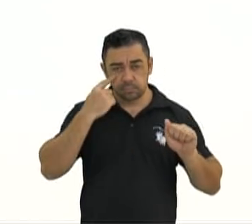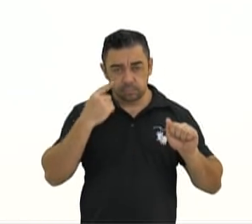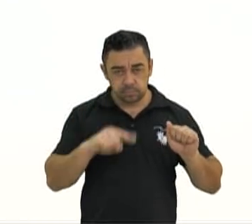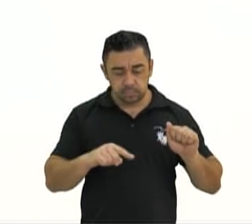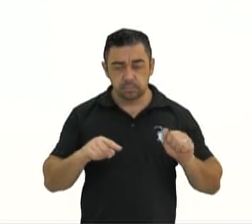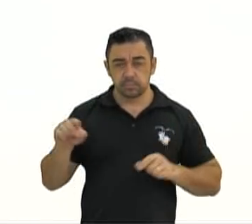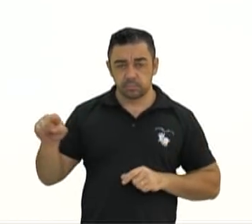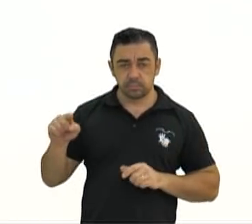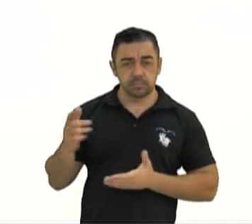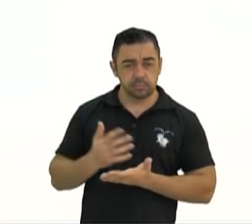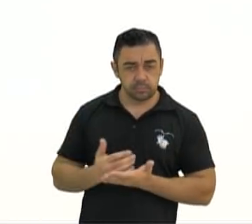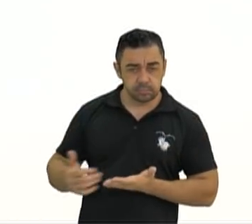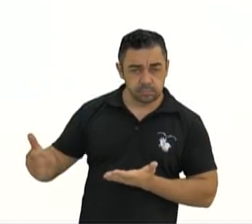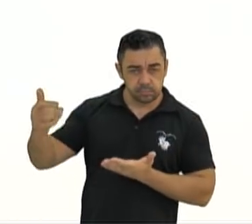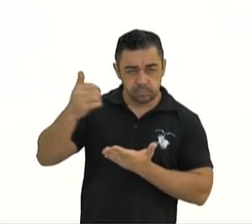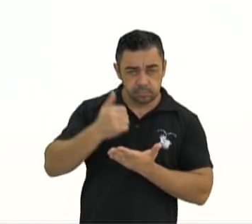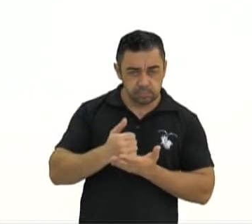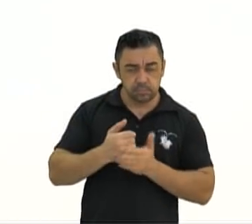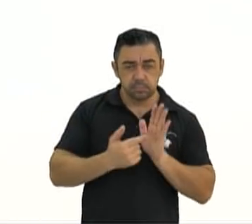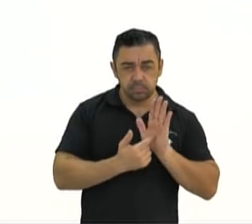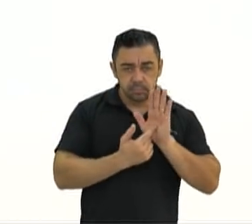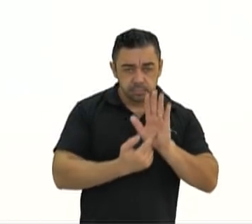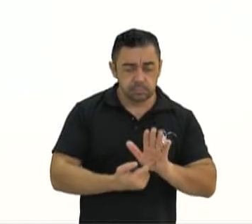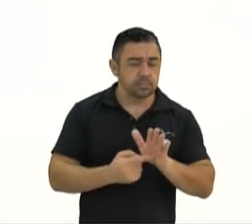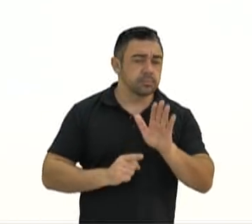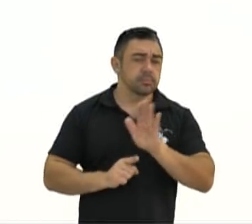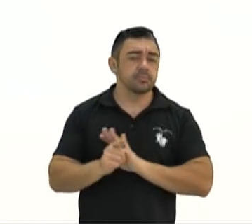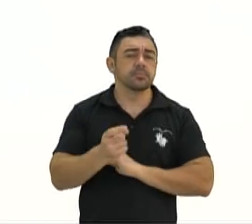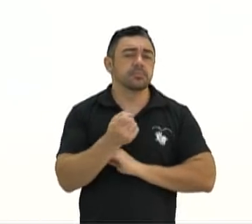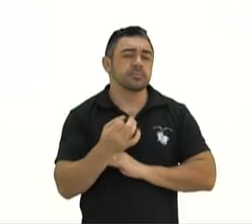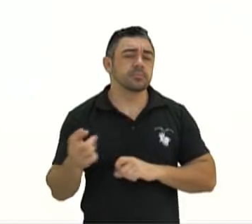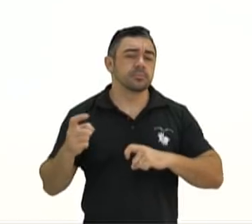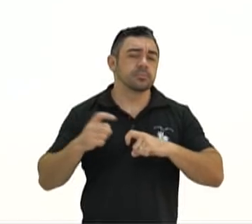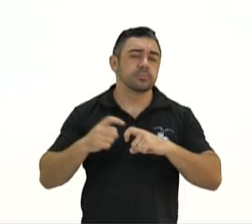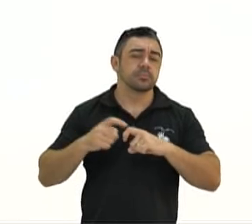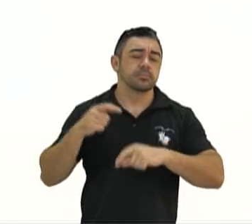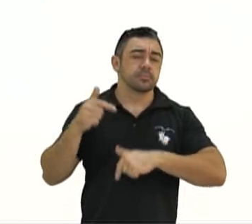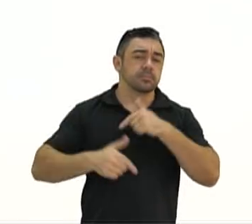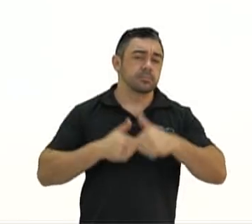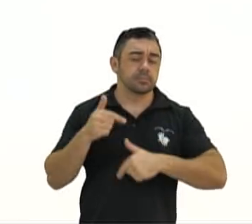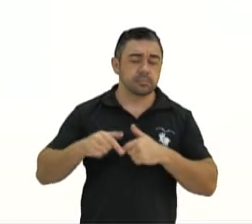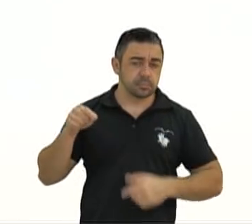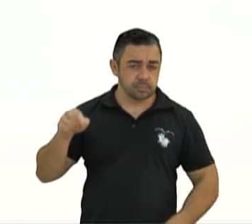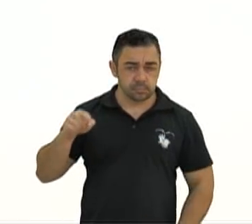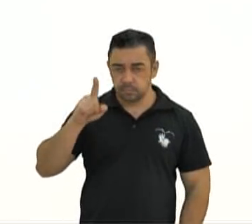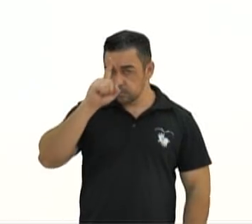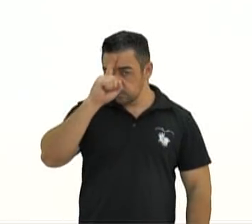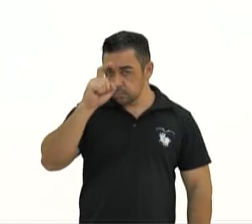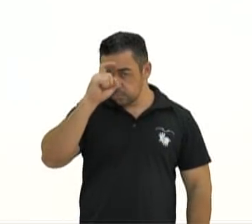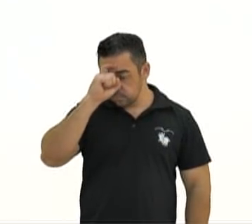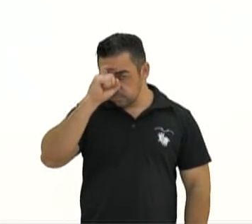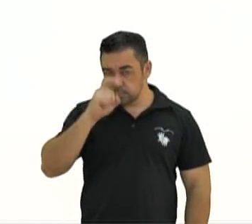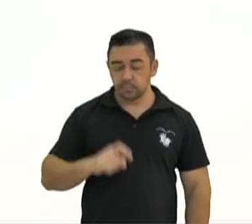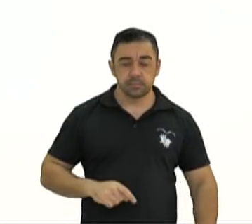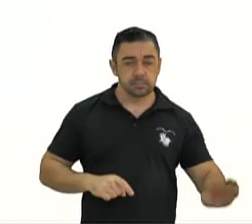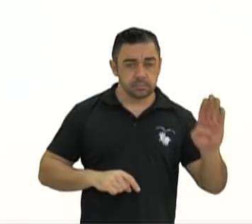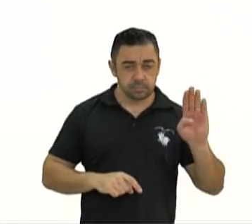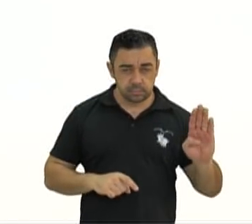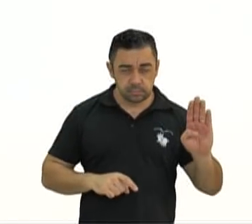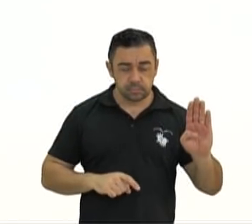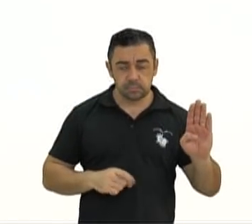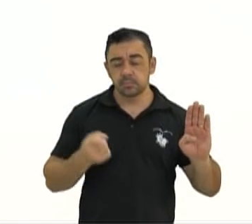os dados apresentados no quadro, quantos médicos trabalham nesse hospital? E letra B.